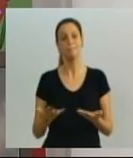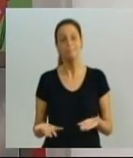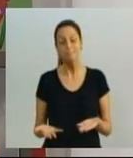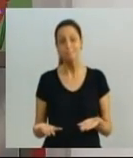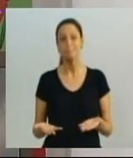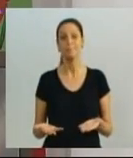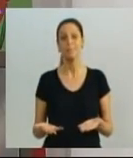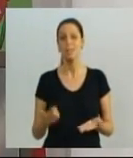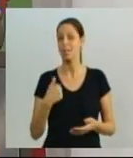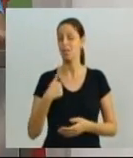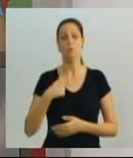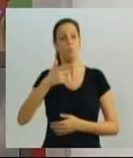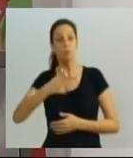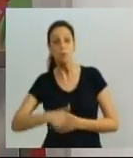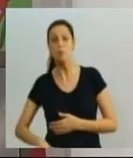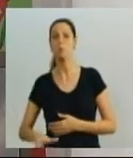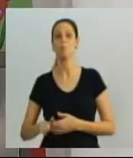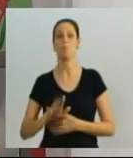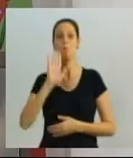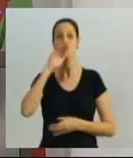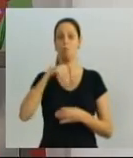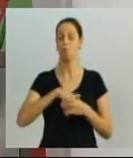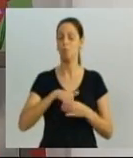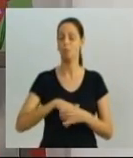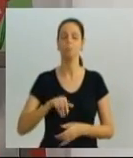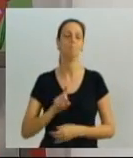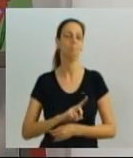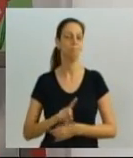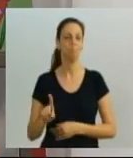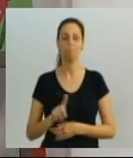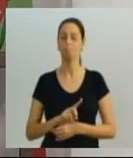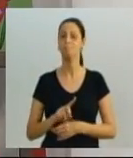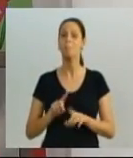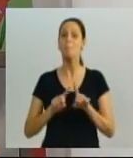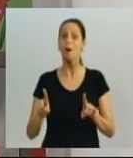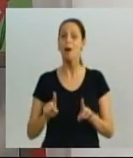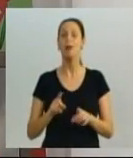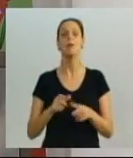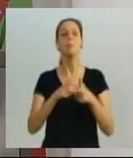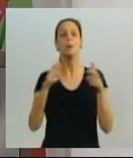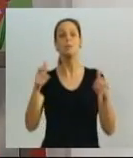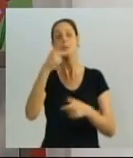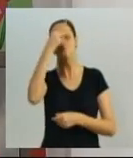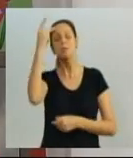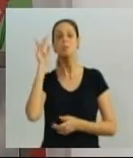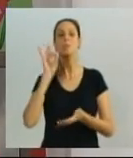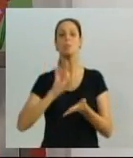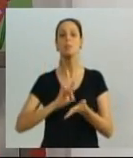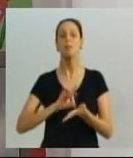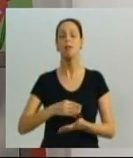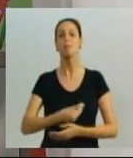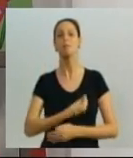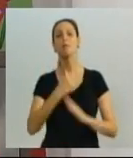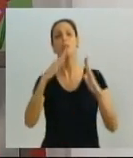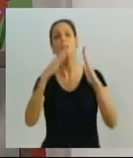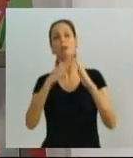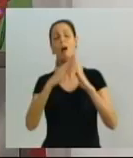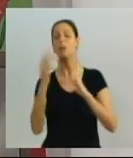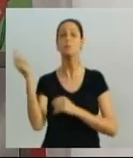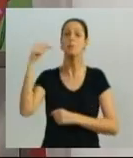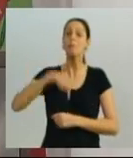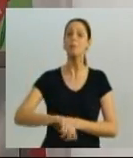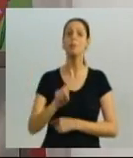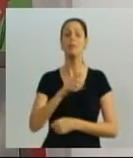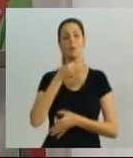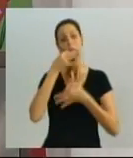serei mais candidato, tá? Vai receber nas suas casas, não está aqui para dar a sua opinião, para